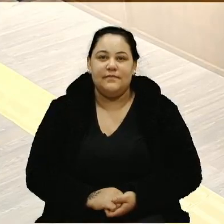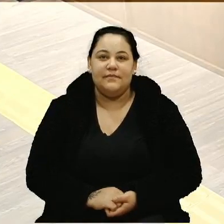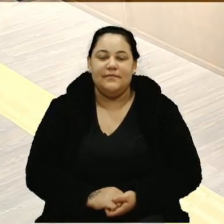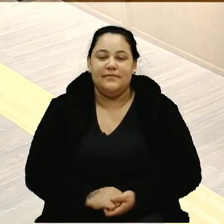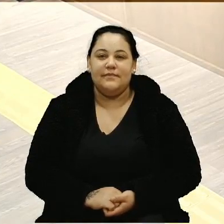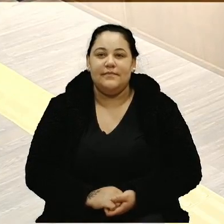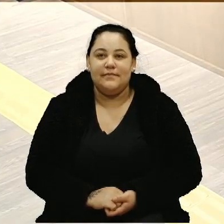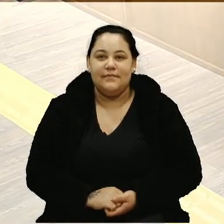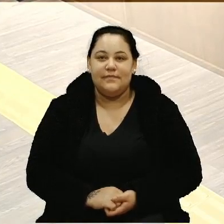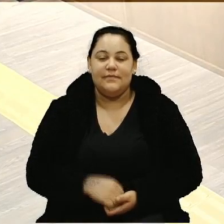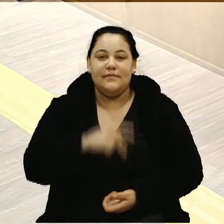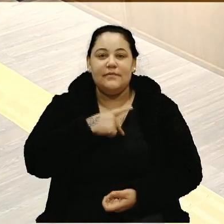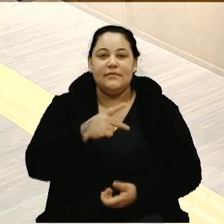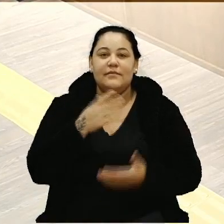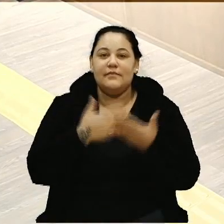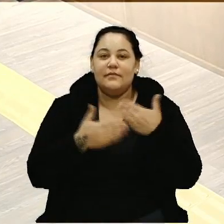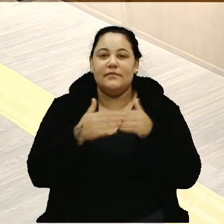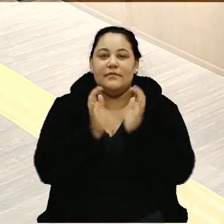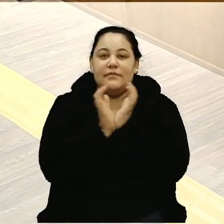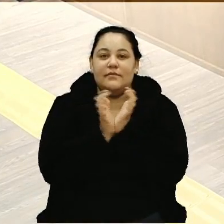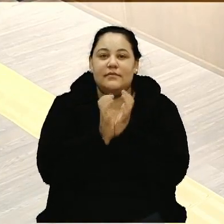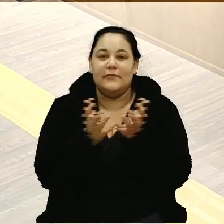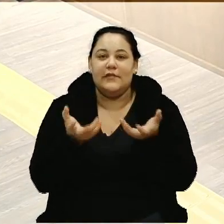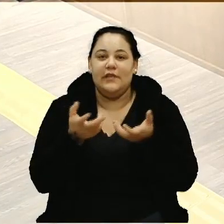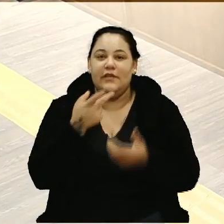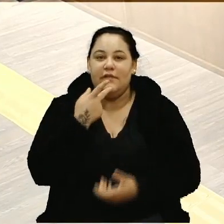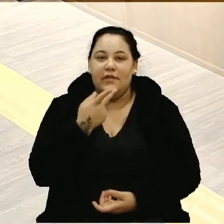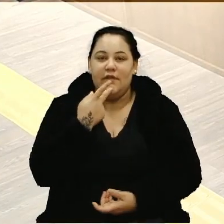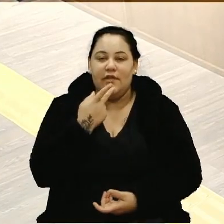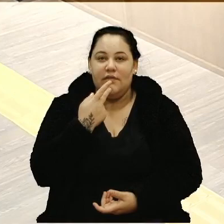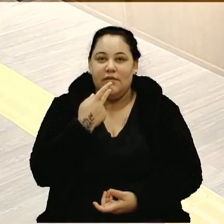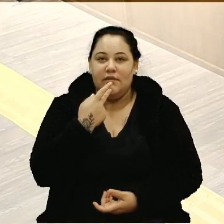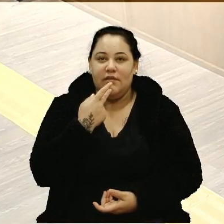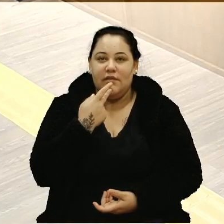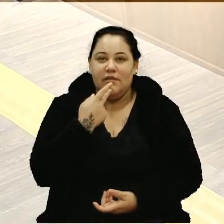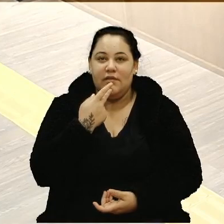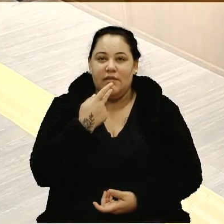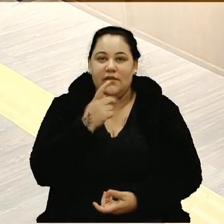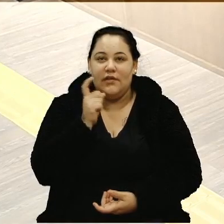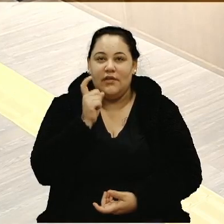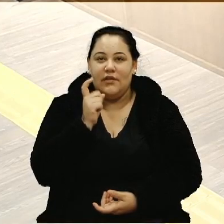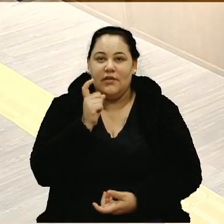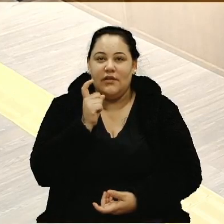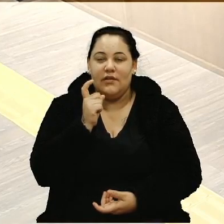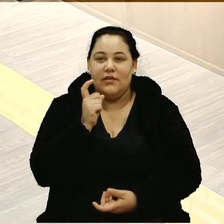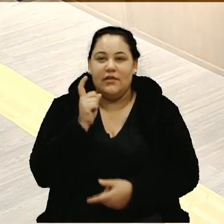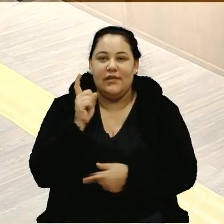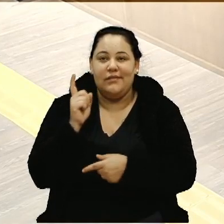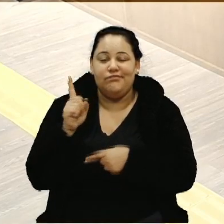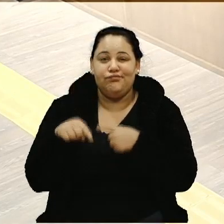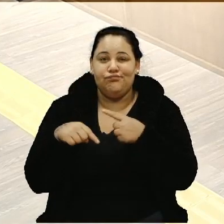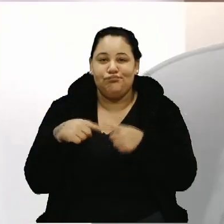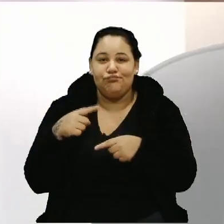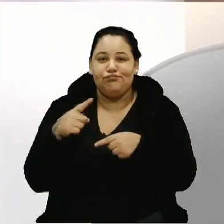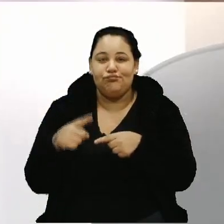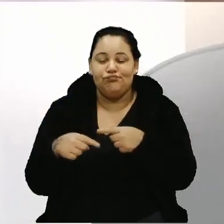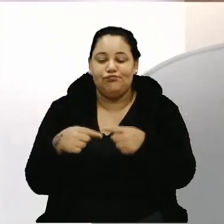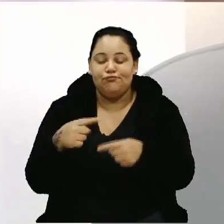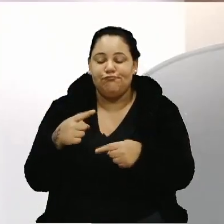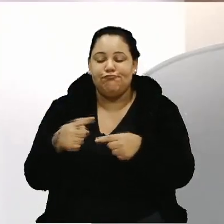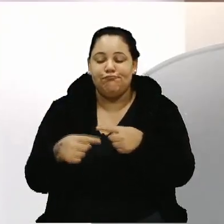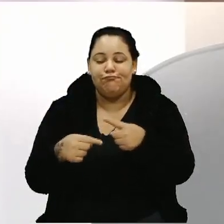Presidente, nobres colegas, eu quero falar da novela da Capela Mortuária do Vila